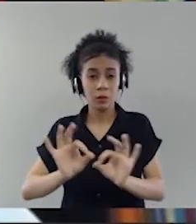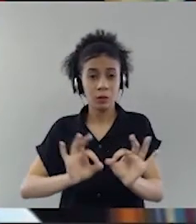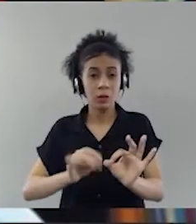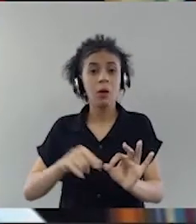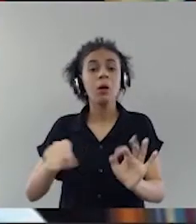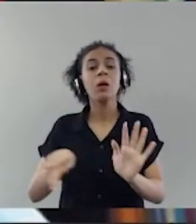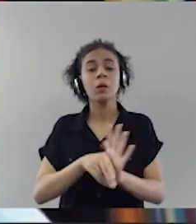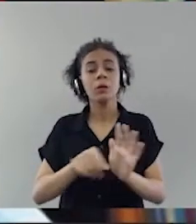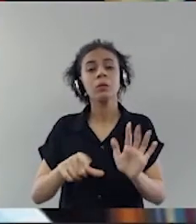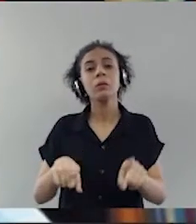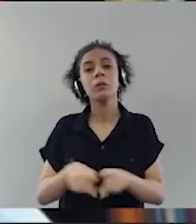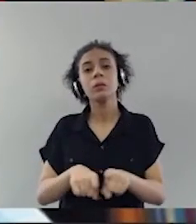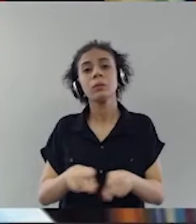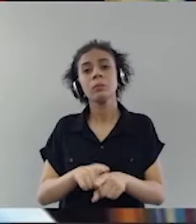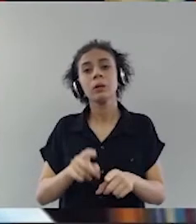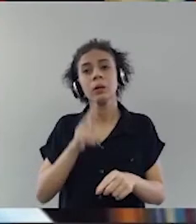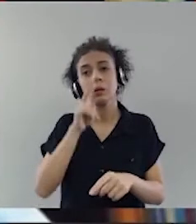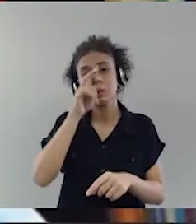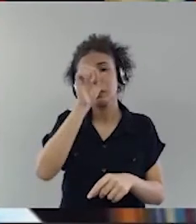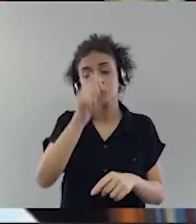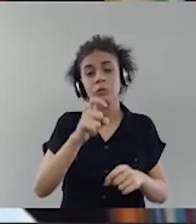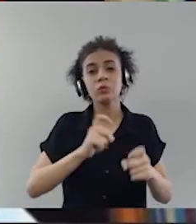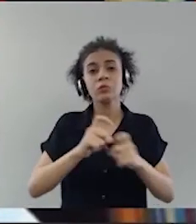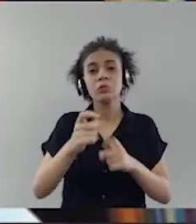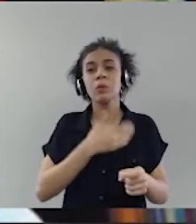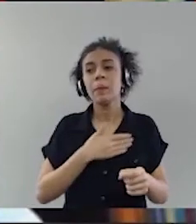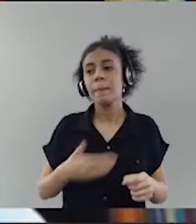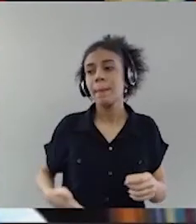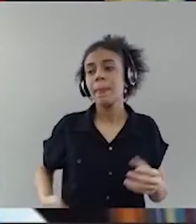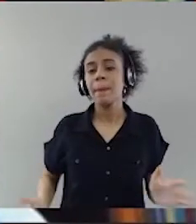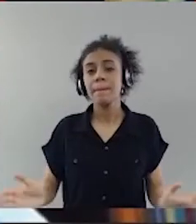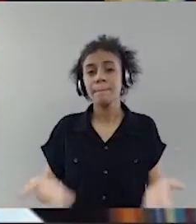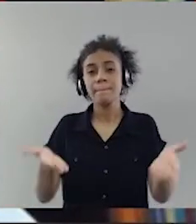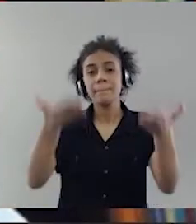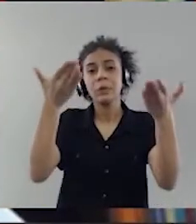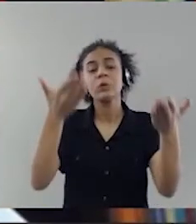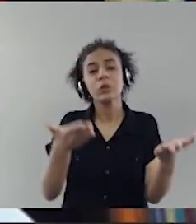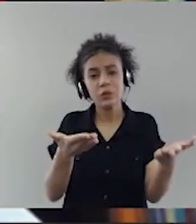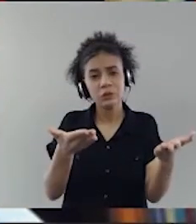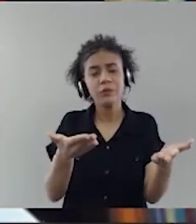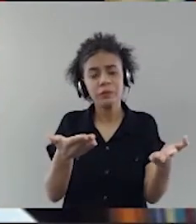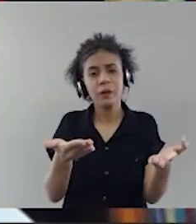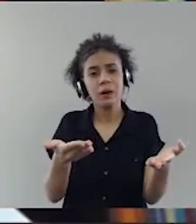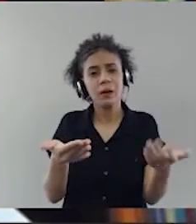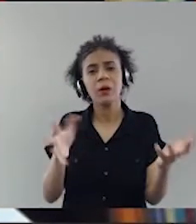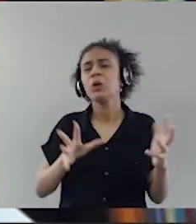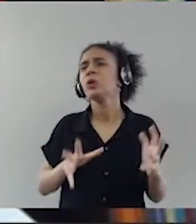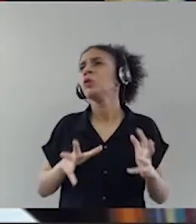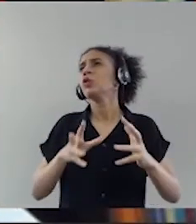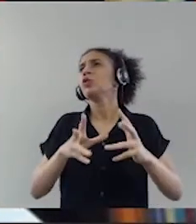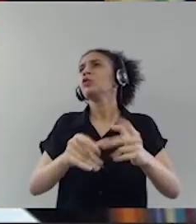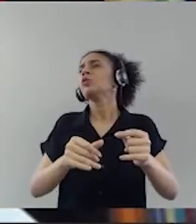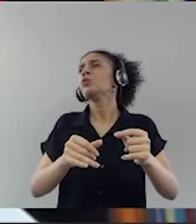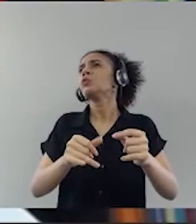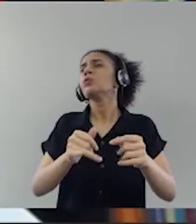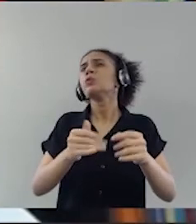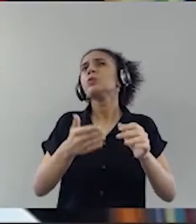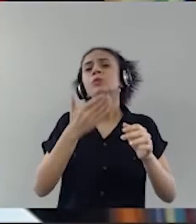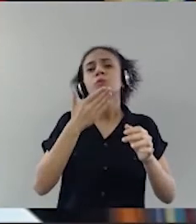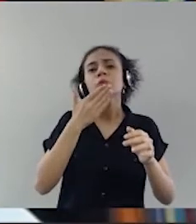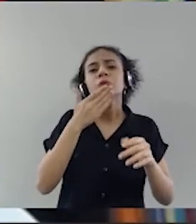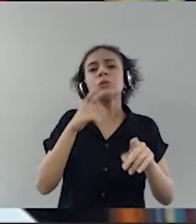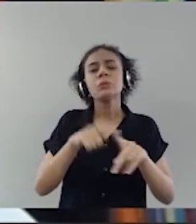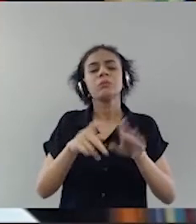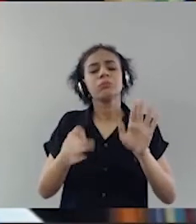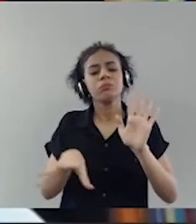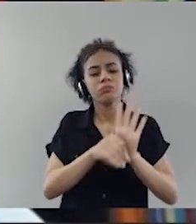fica também reforçado ao gestor público o dever de motivar e de todas as formas admissíveis e